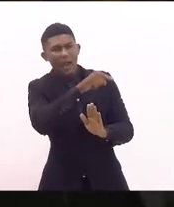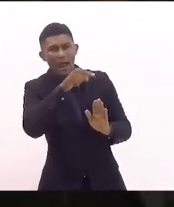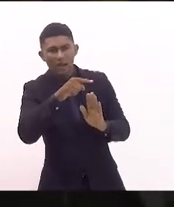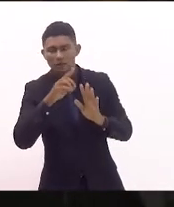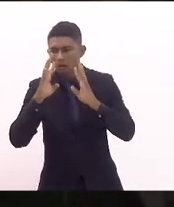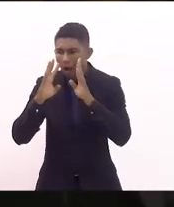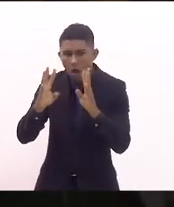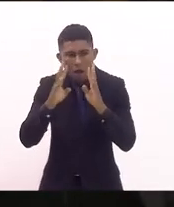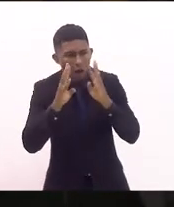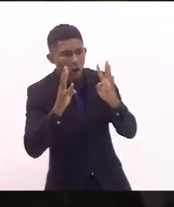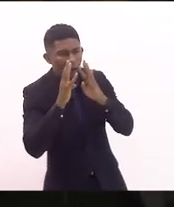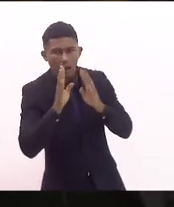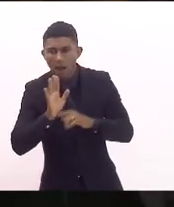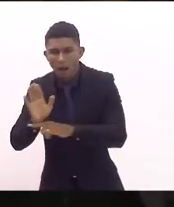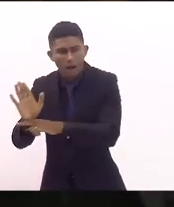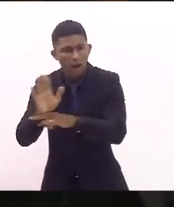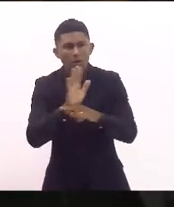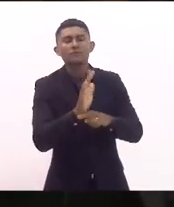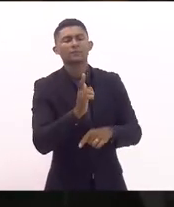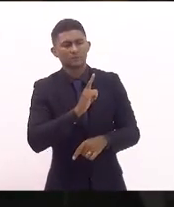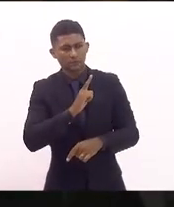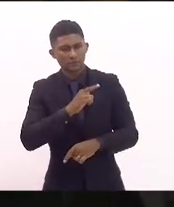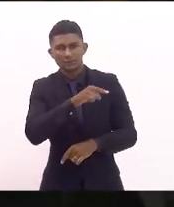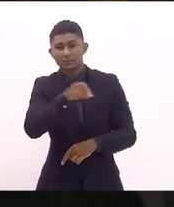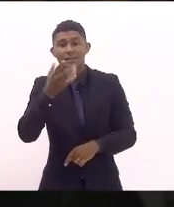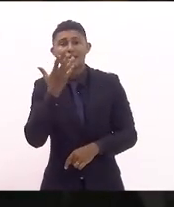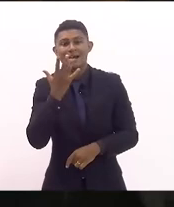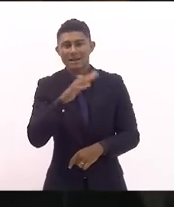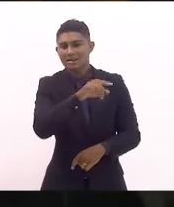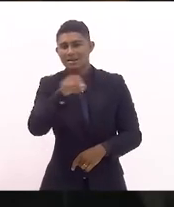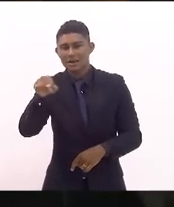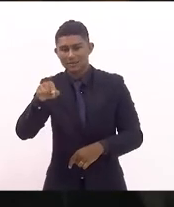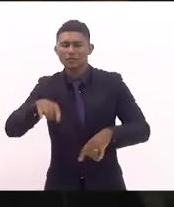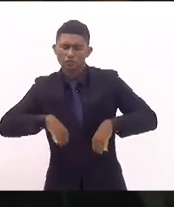com os invisíveis, as crianças vítimas de violências.